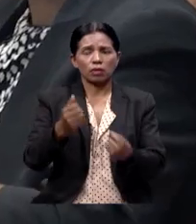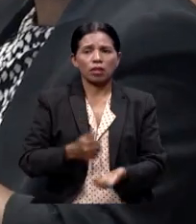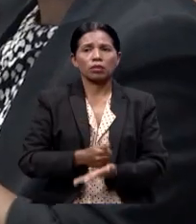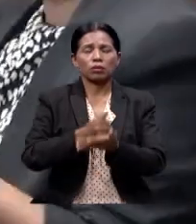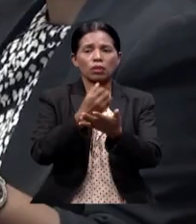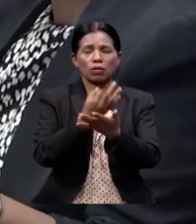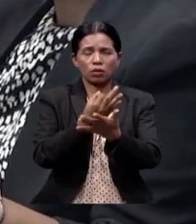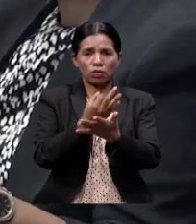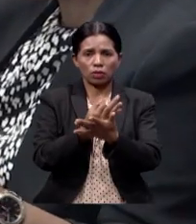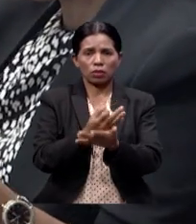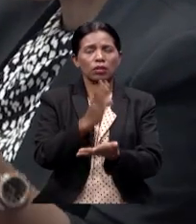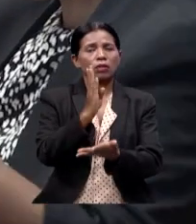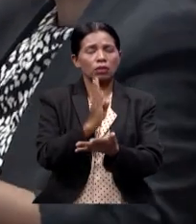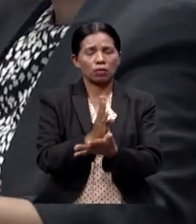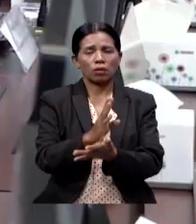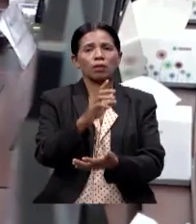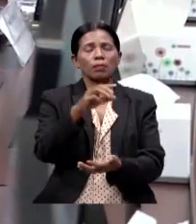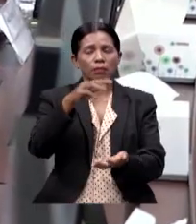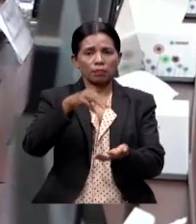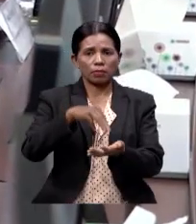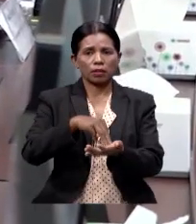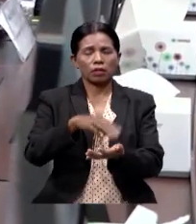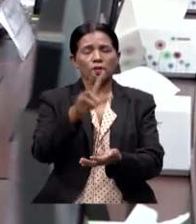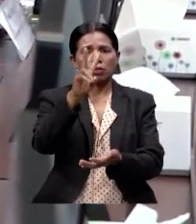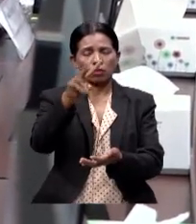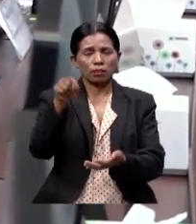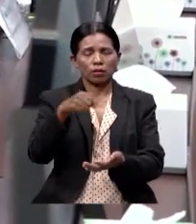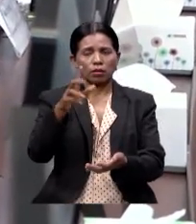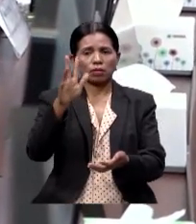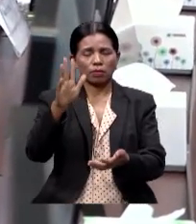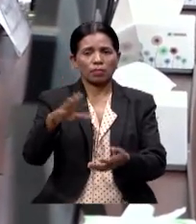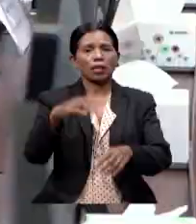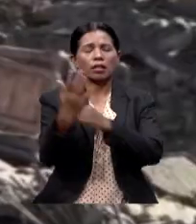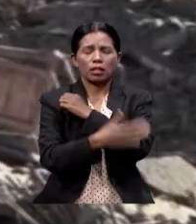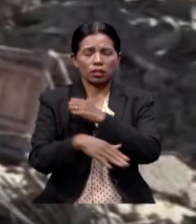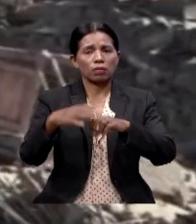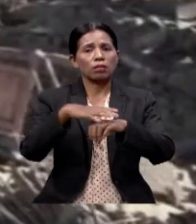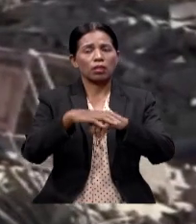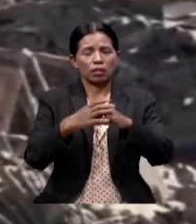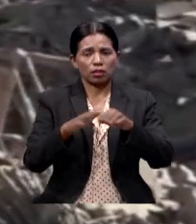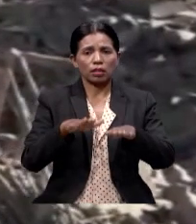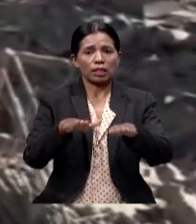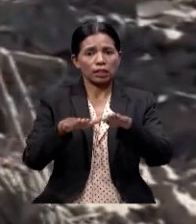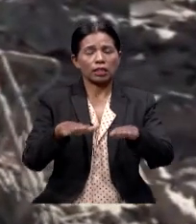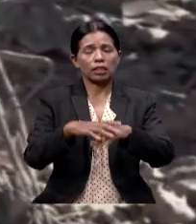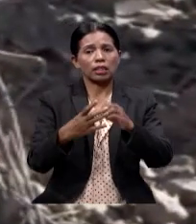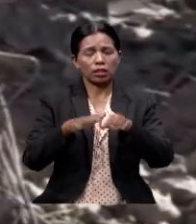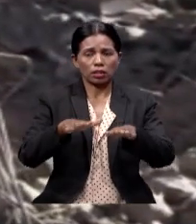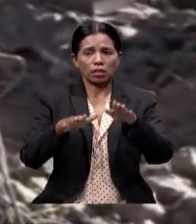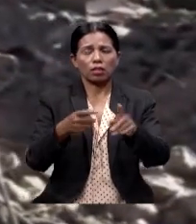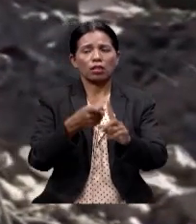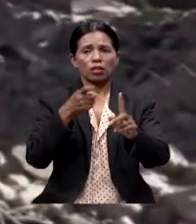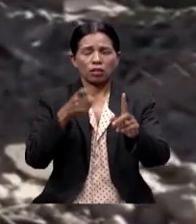apoio orçam ao montante tocam rua vírgula Lima, dólar americano, Bahrein, Marrocos, Nebeheta, desastre, causa Rússia, Reina Gloco, com